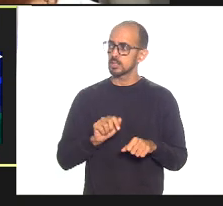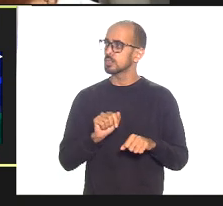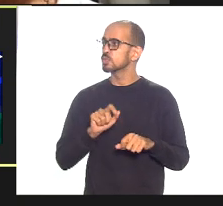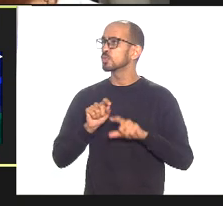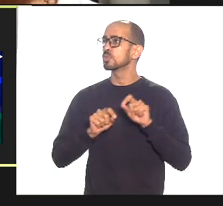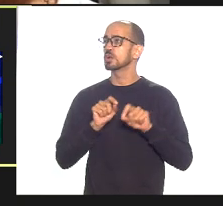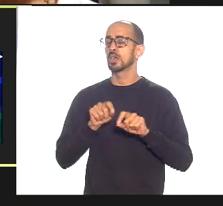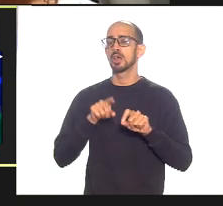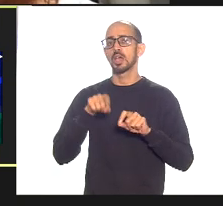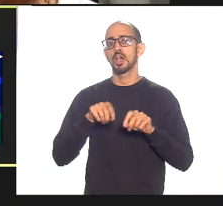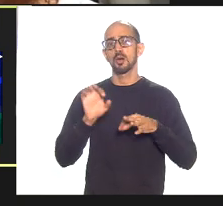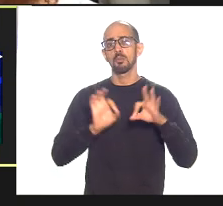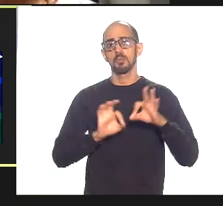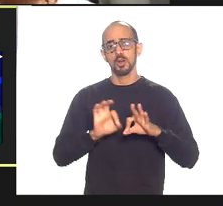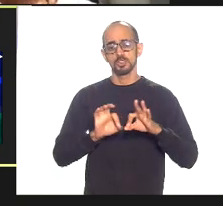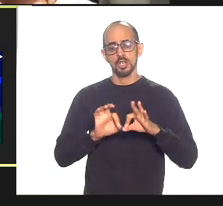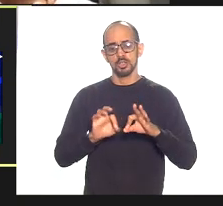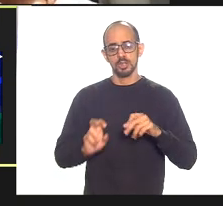e